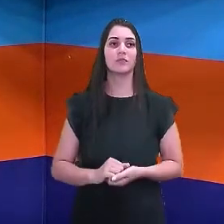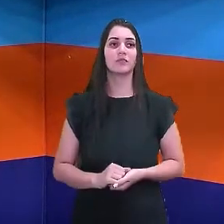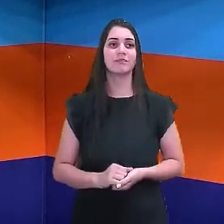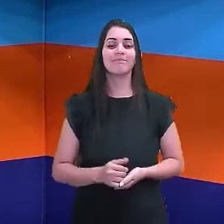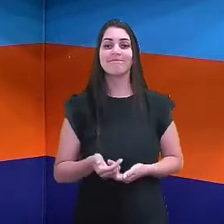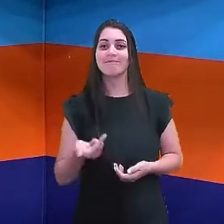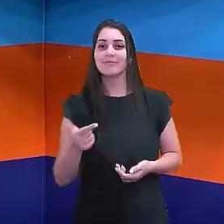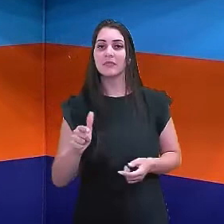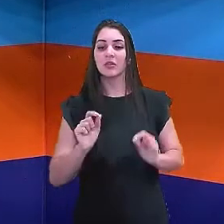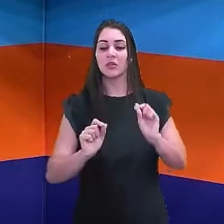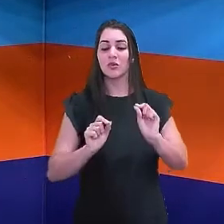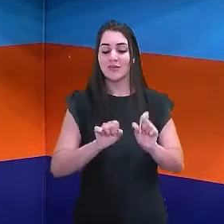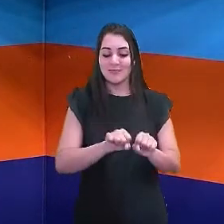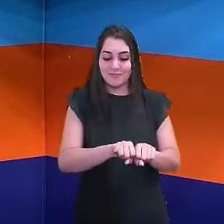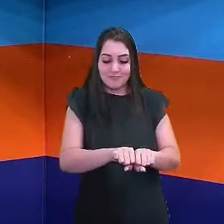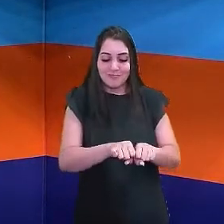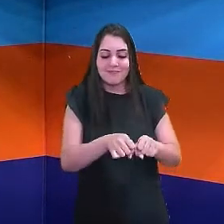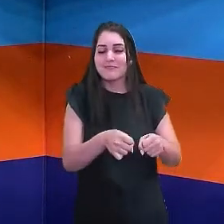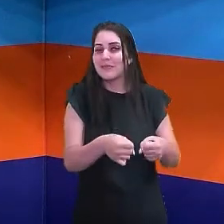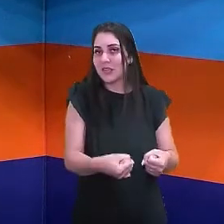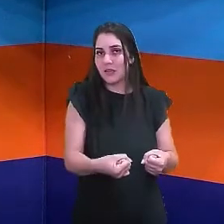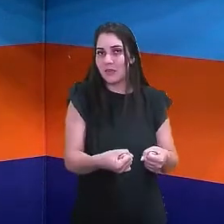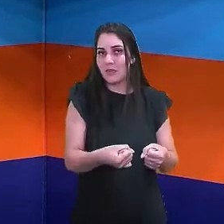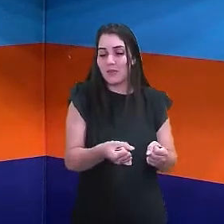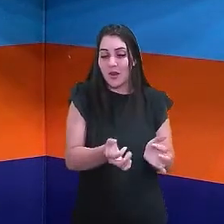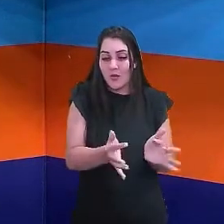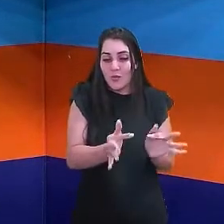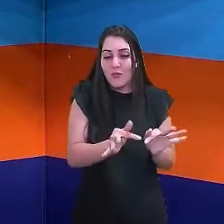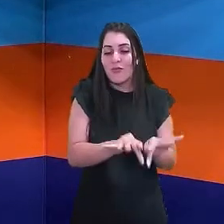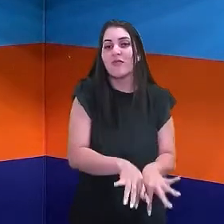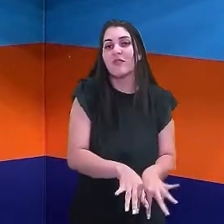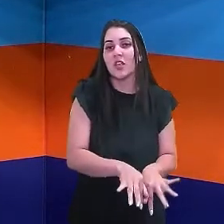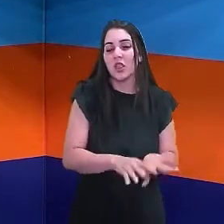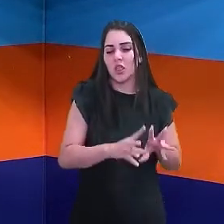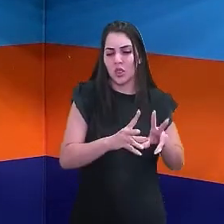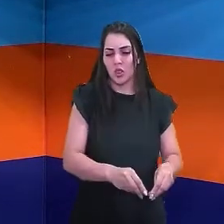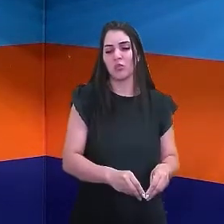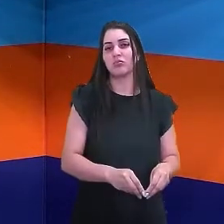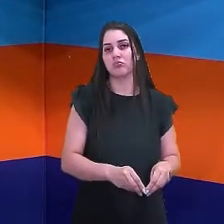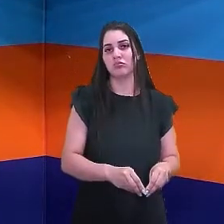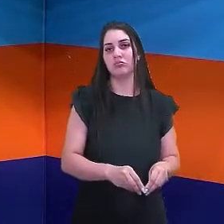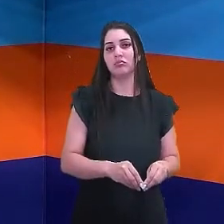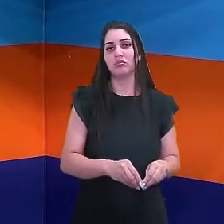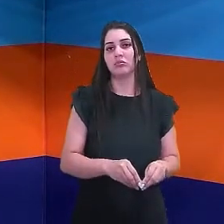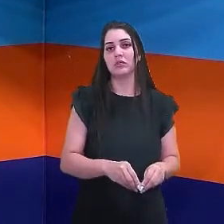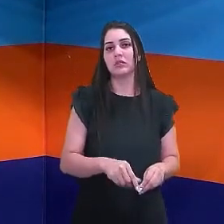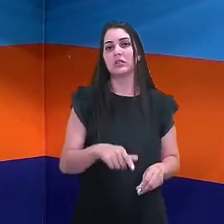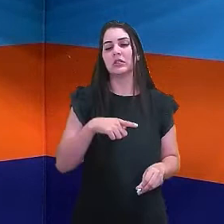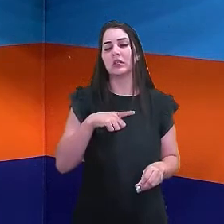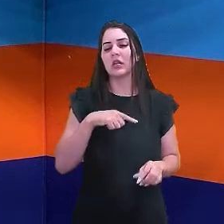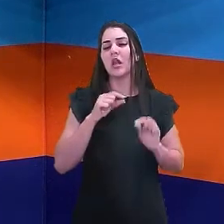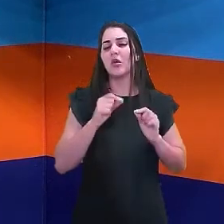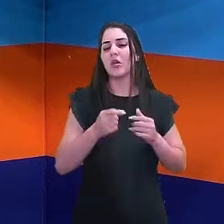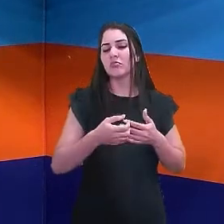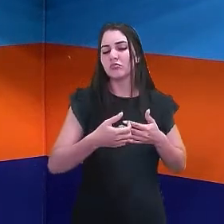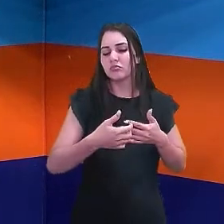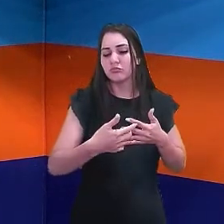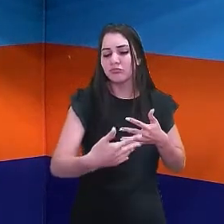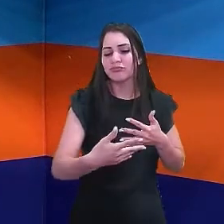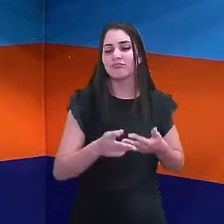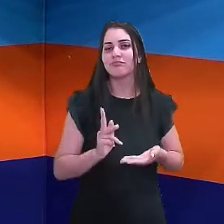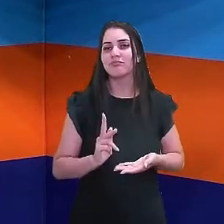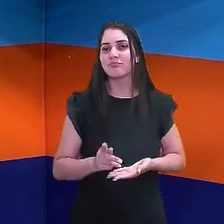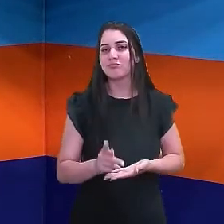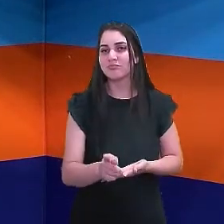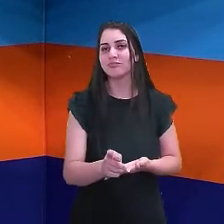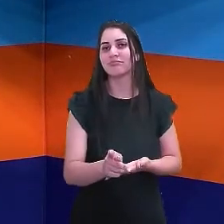não há uma quebra, não há uma finalização total ali. Há uma continuidade, só